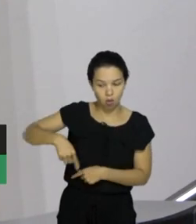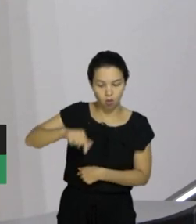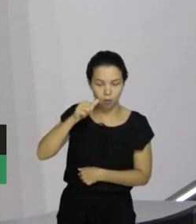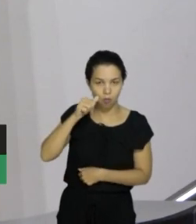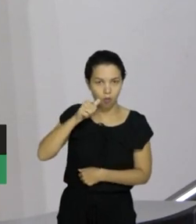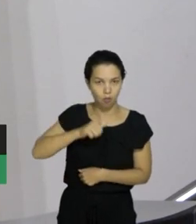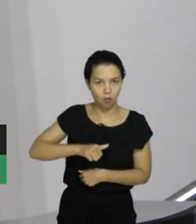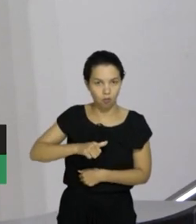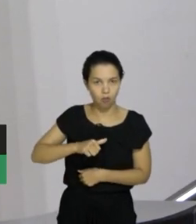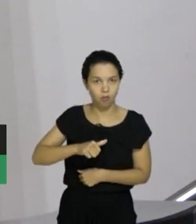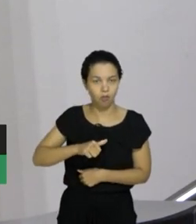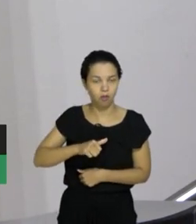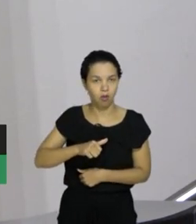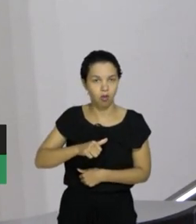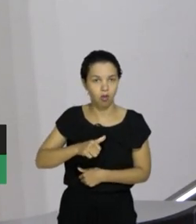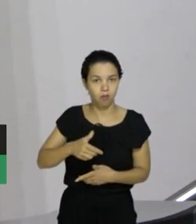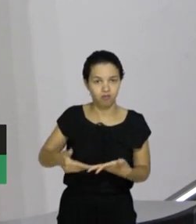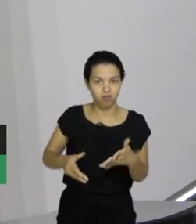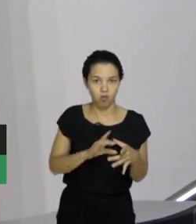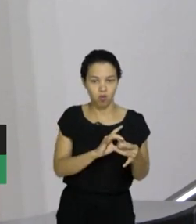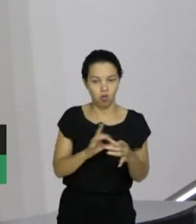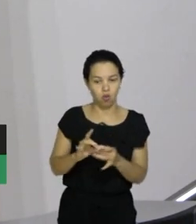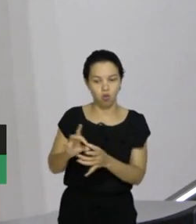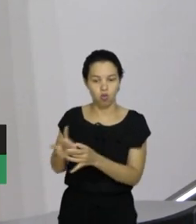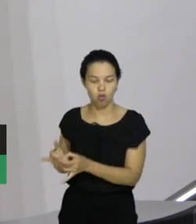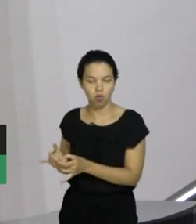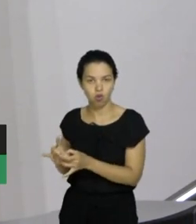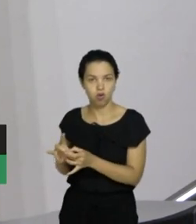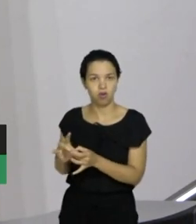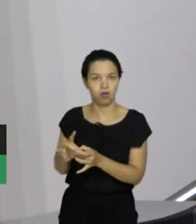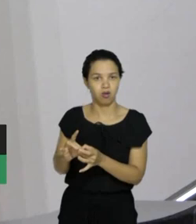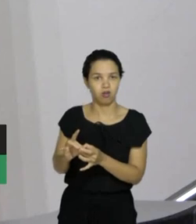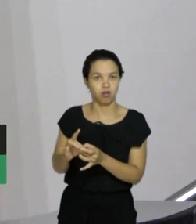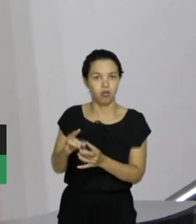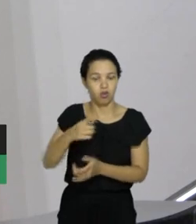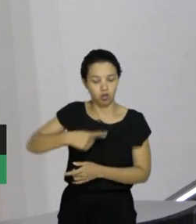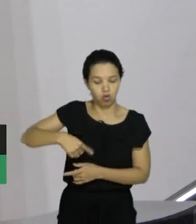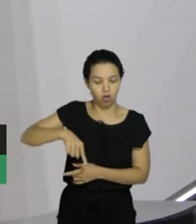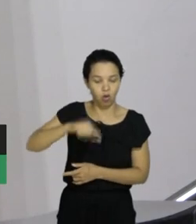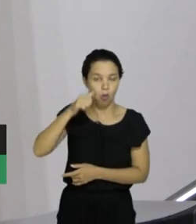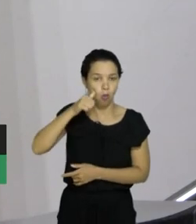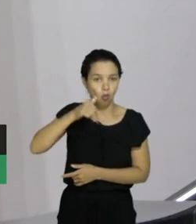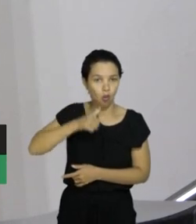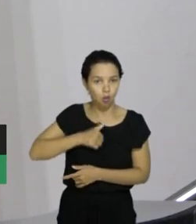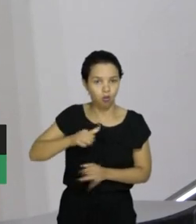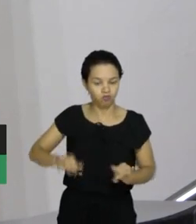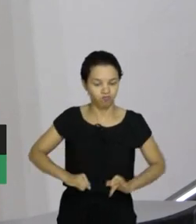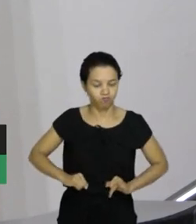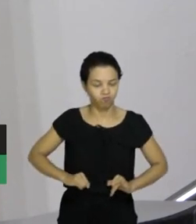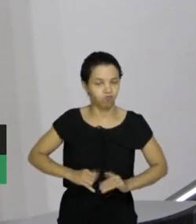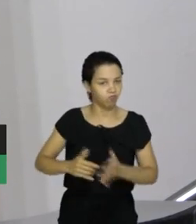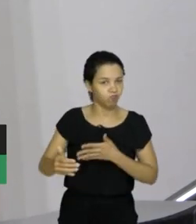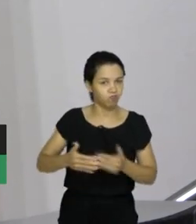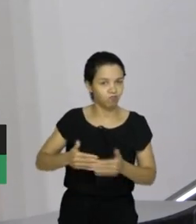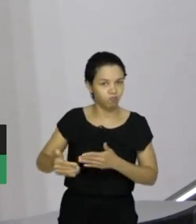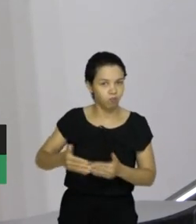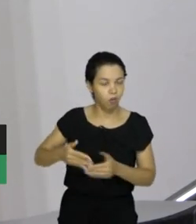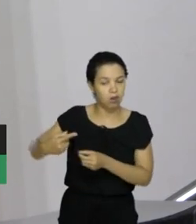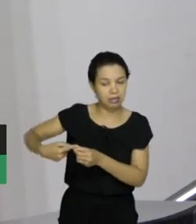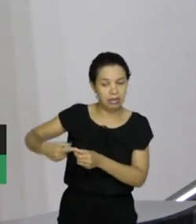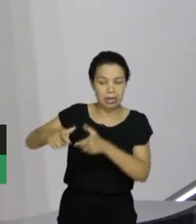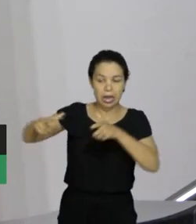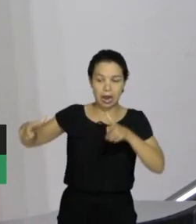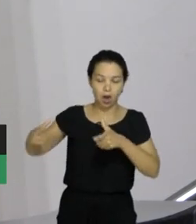contexto e afeta nossas mulheres seja nas grandes cidades seja nas pequenas cidades ou